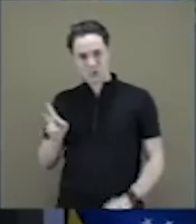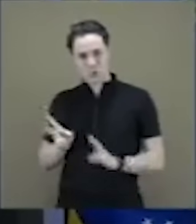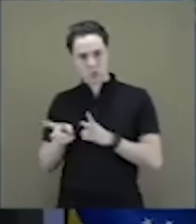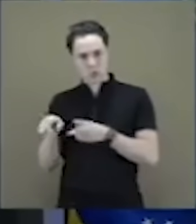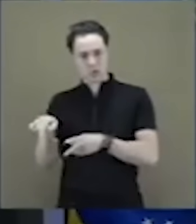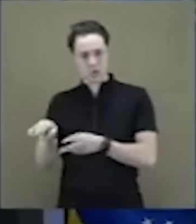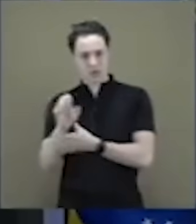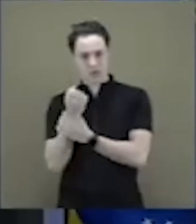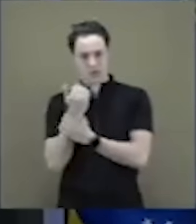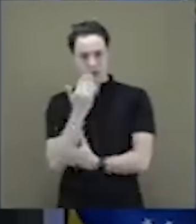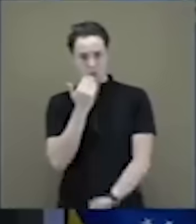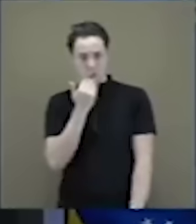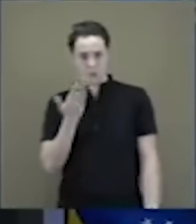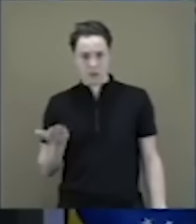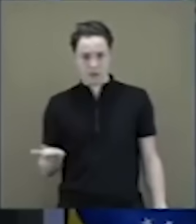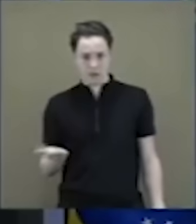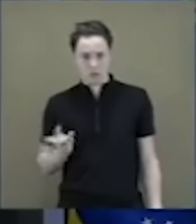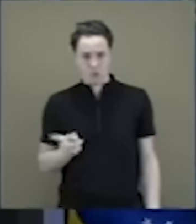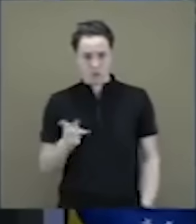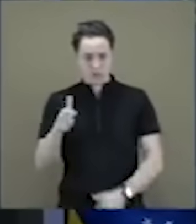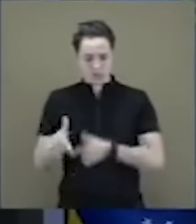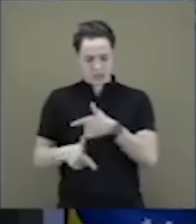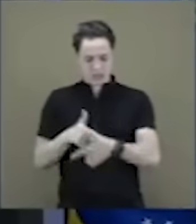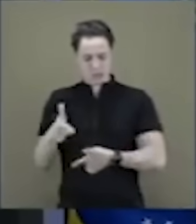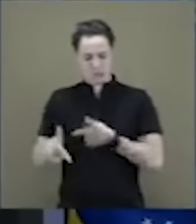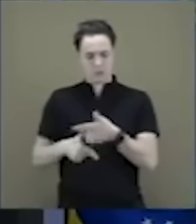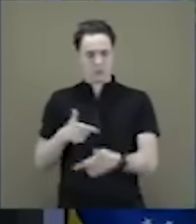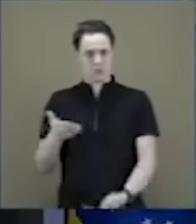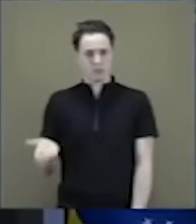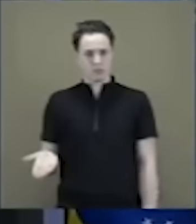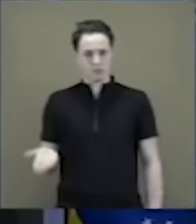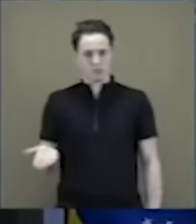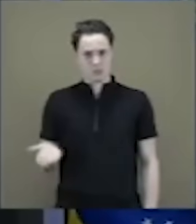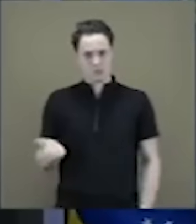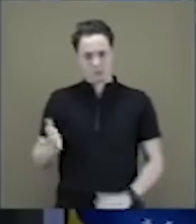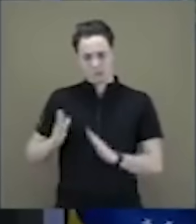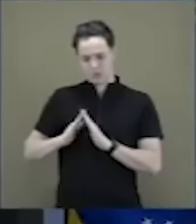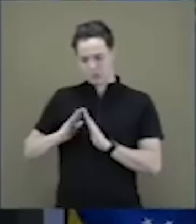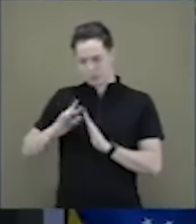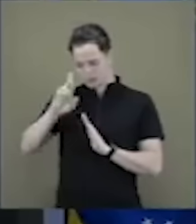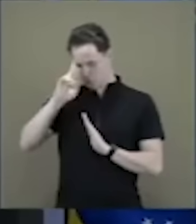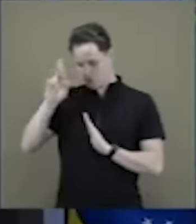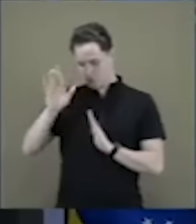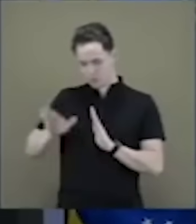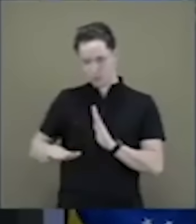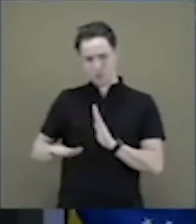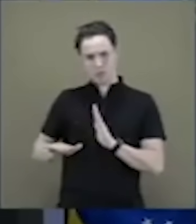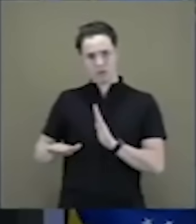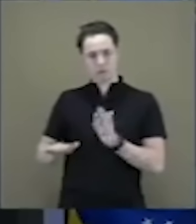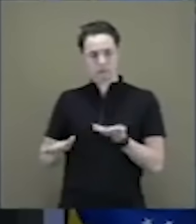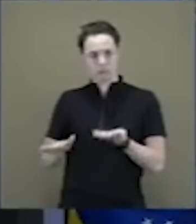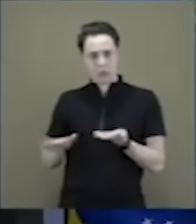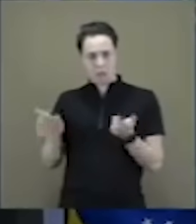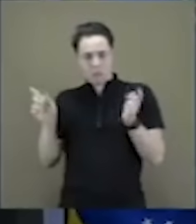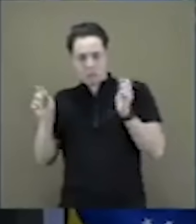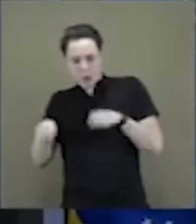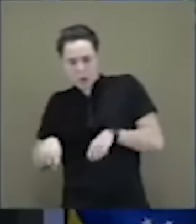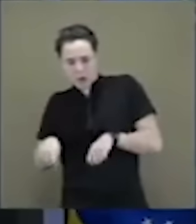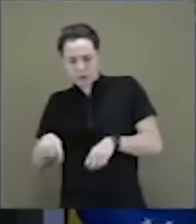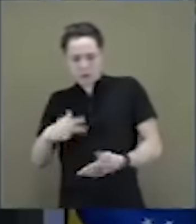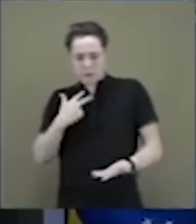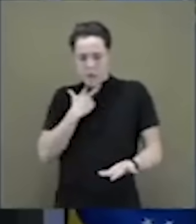na garantia dele de continuar sendo dono e produzindo na sua propriedade. Por